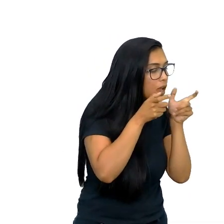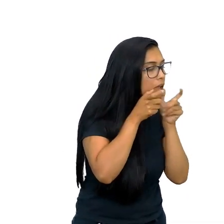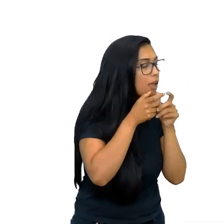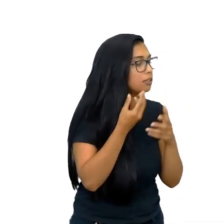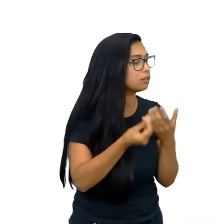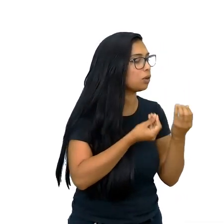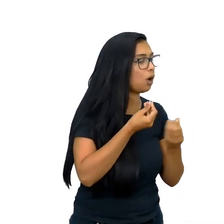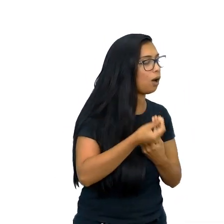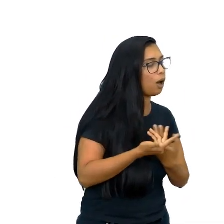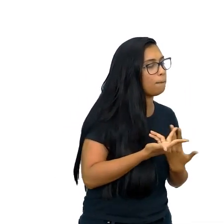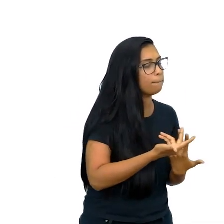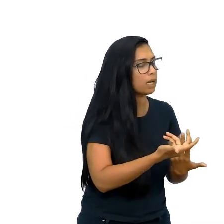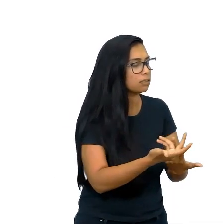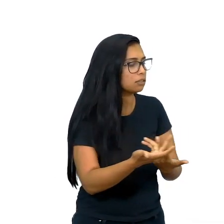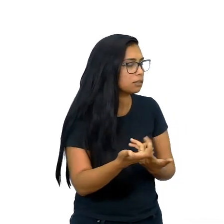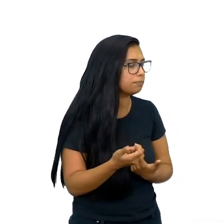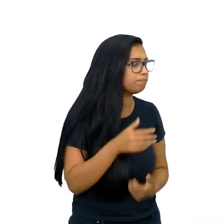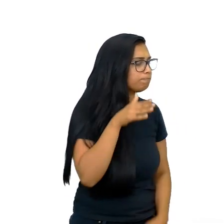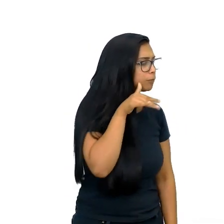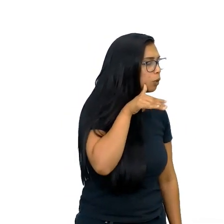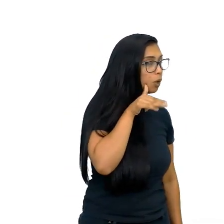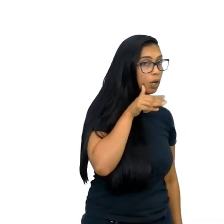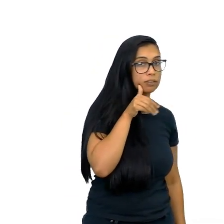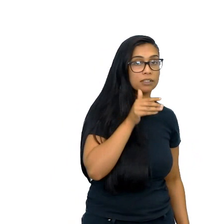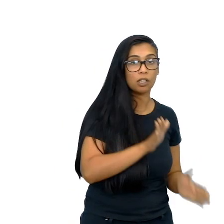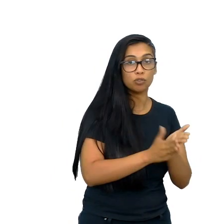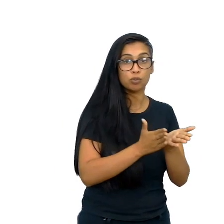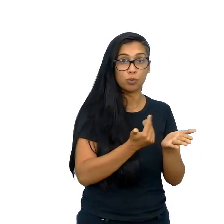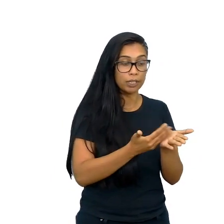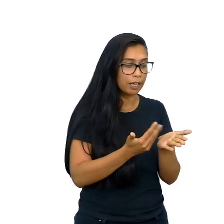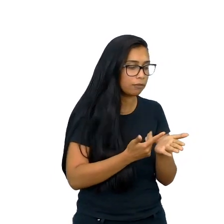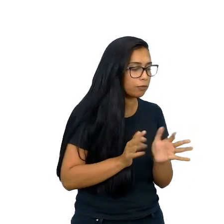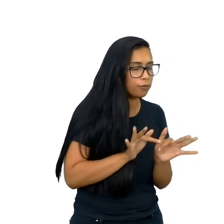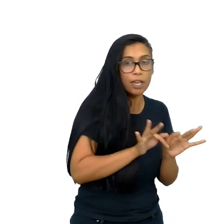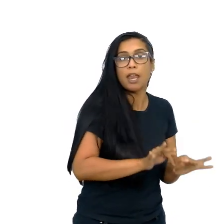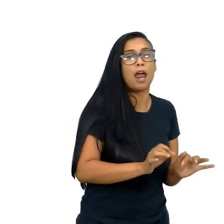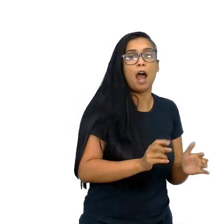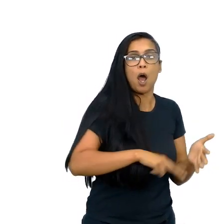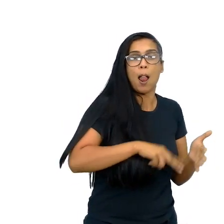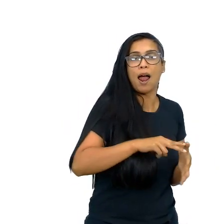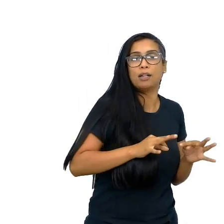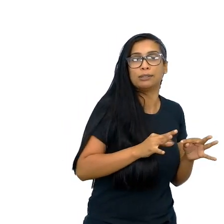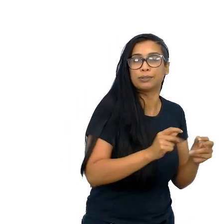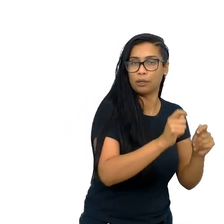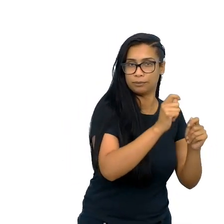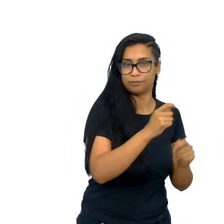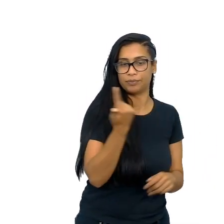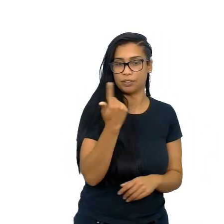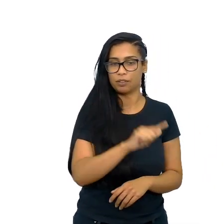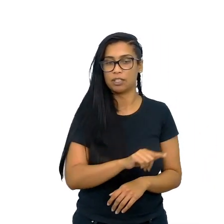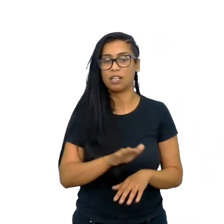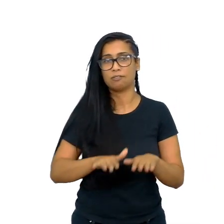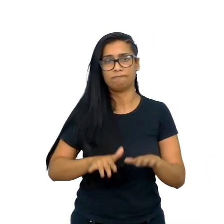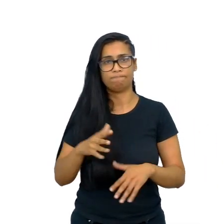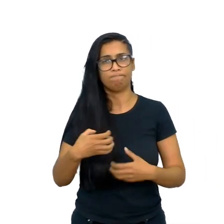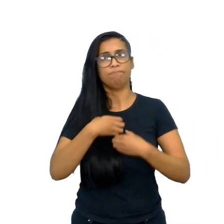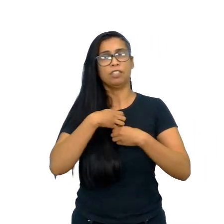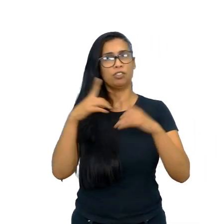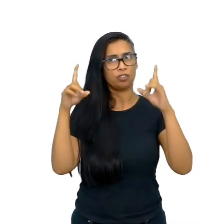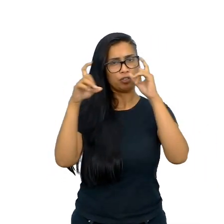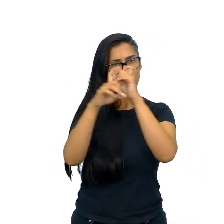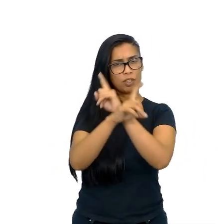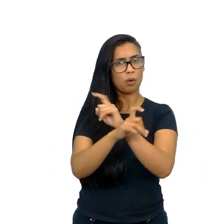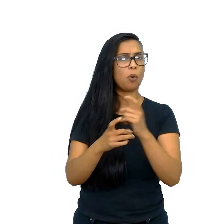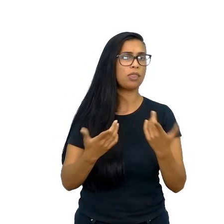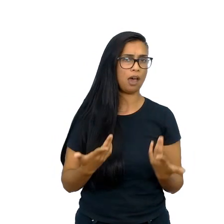regras sociais, né, como se estabelece também a potencialidade ou a dificuldade que o professor,